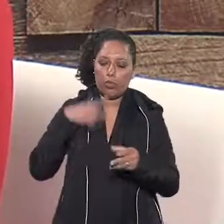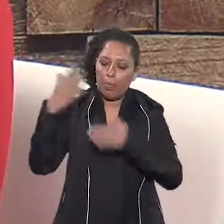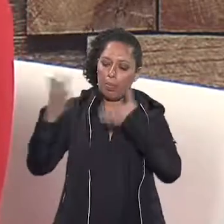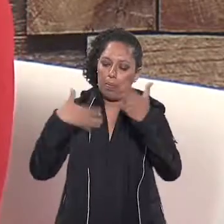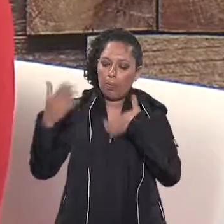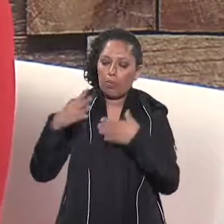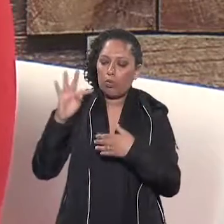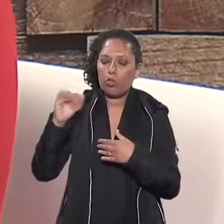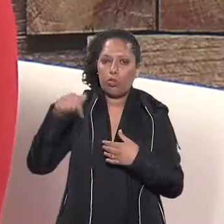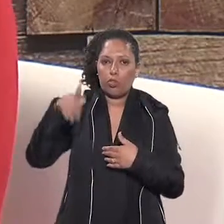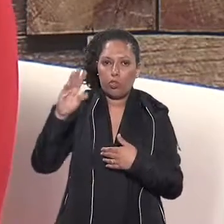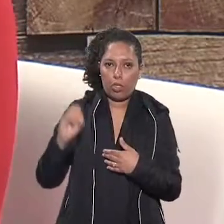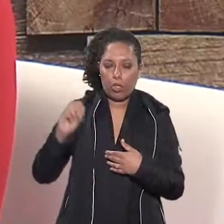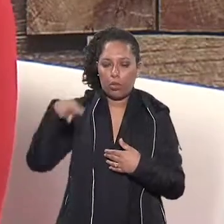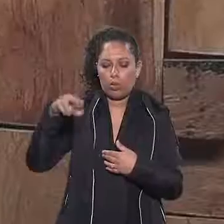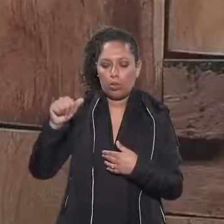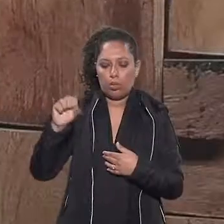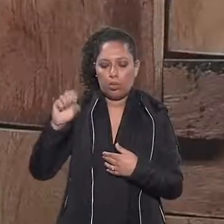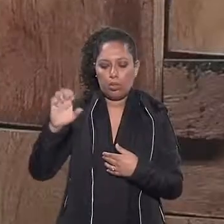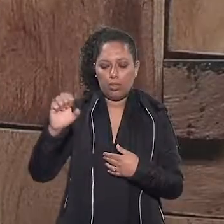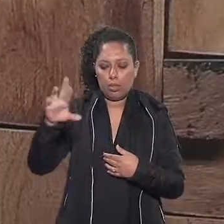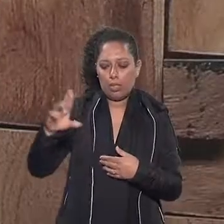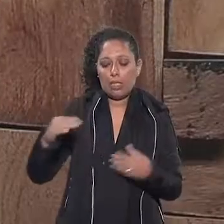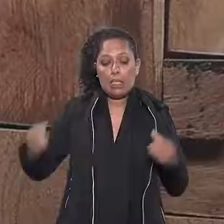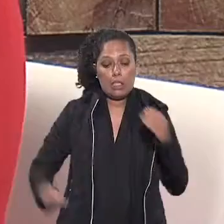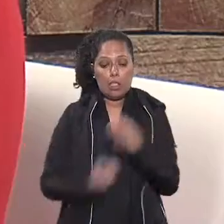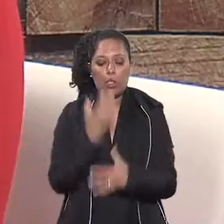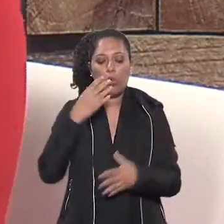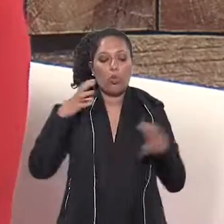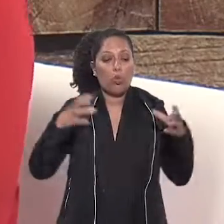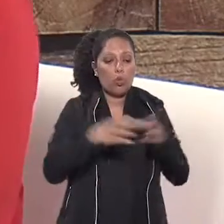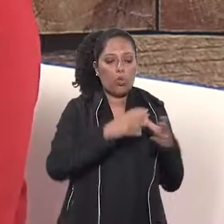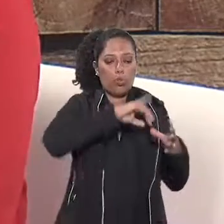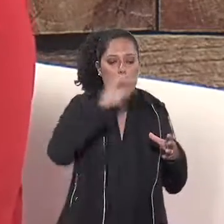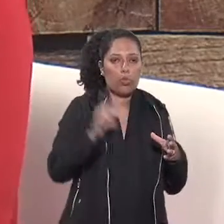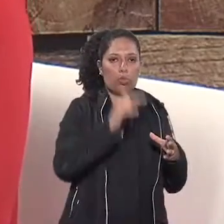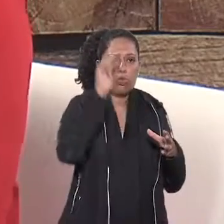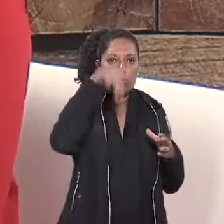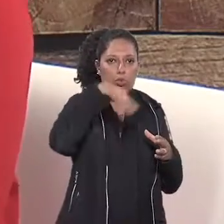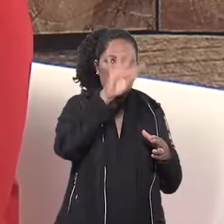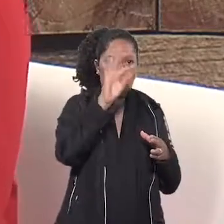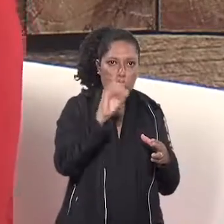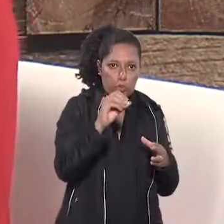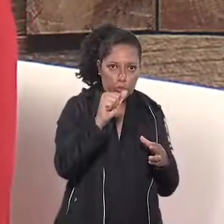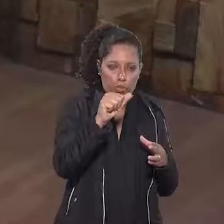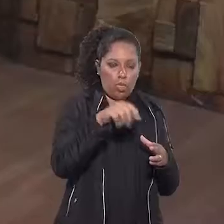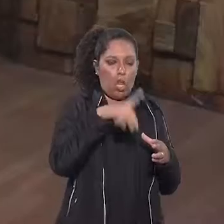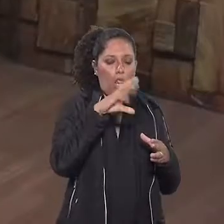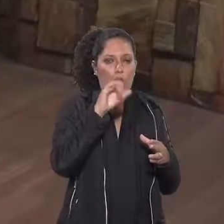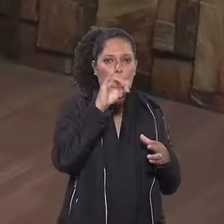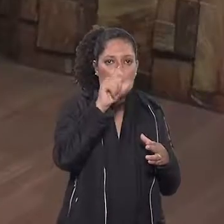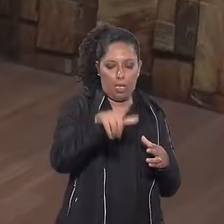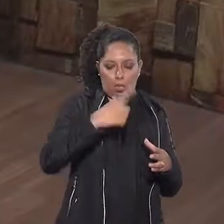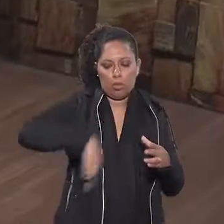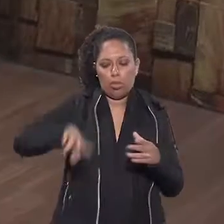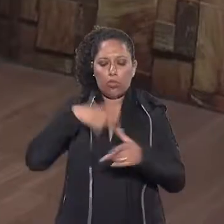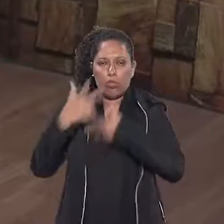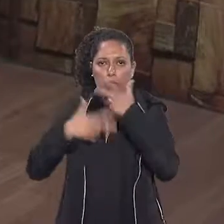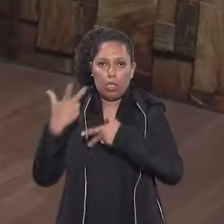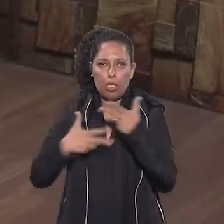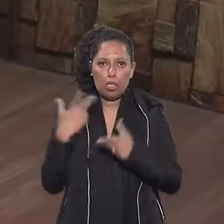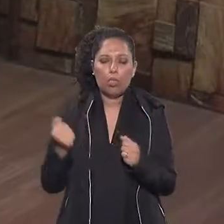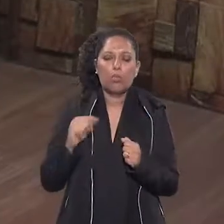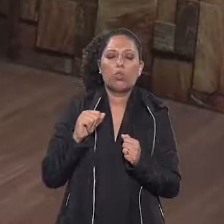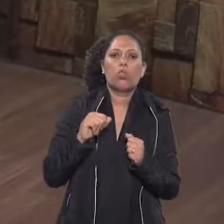Desafio está de volta, conversando hoje com o Thiago Nasser, criador da Junta Local. Thiago, a gente falava no bloco anterior sobre essa